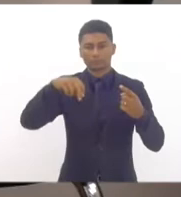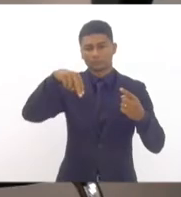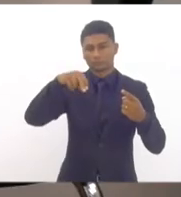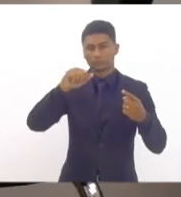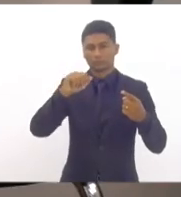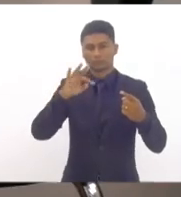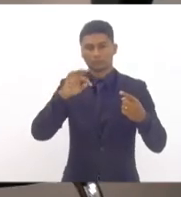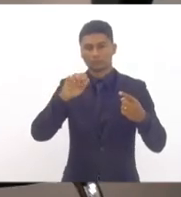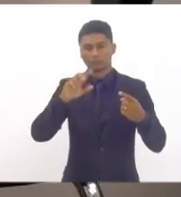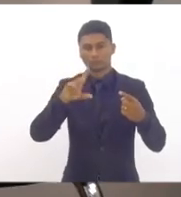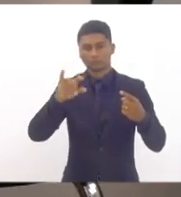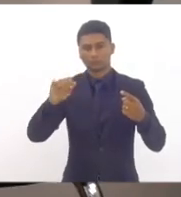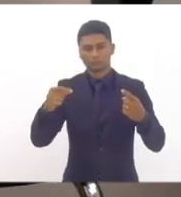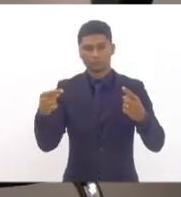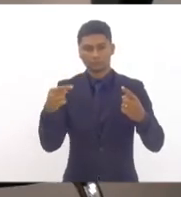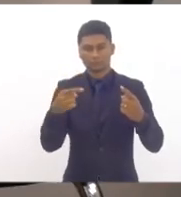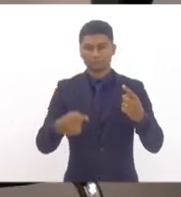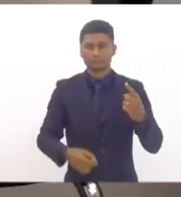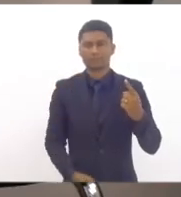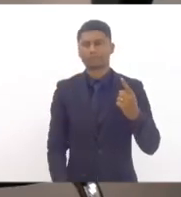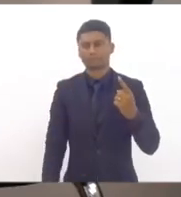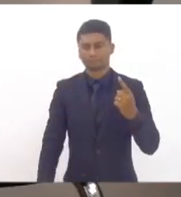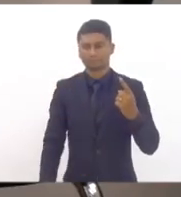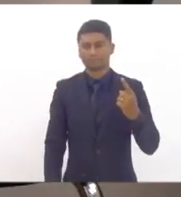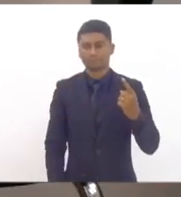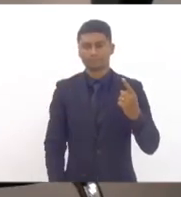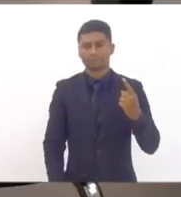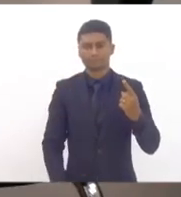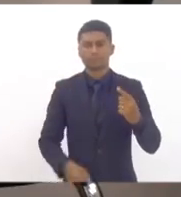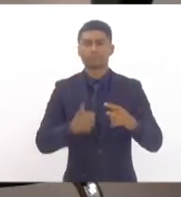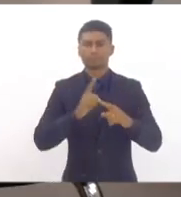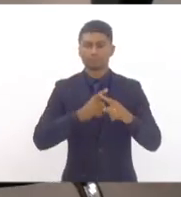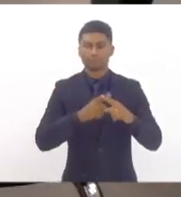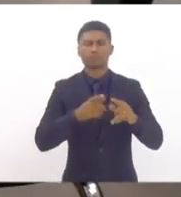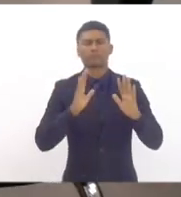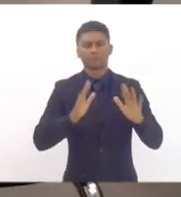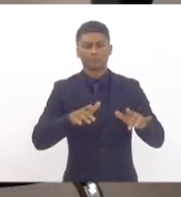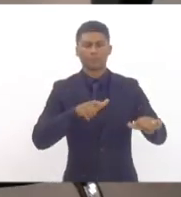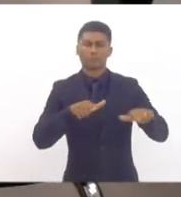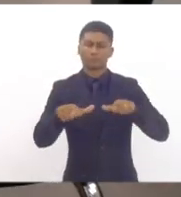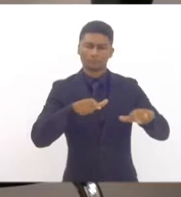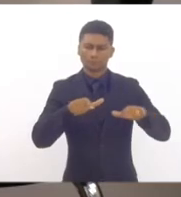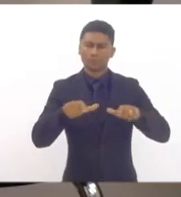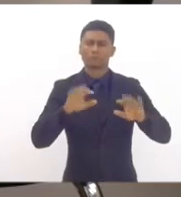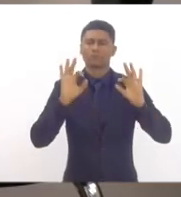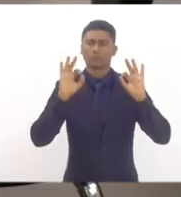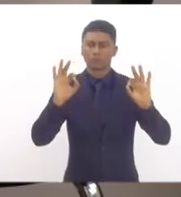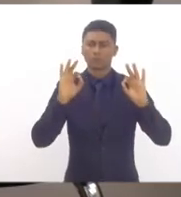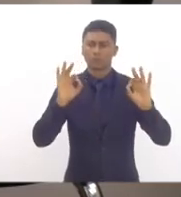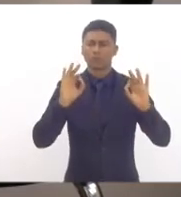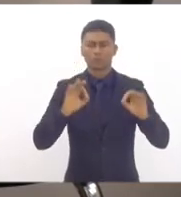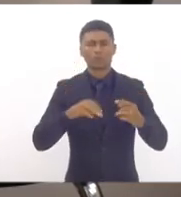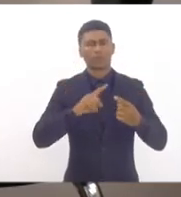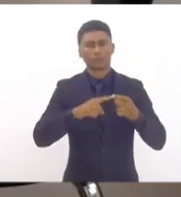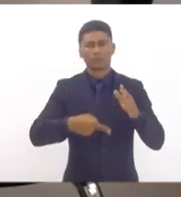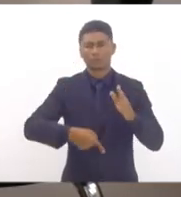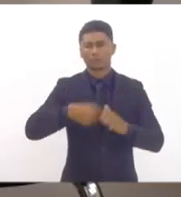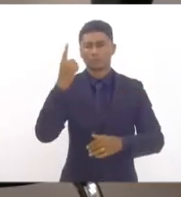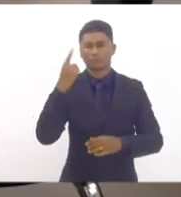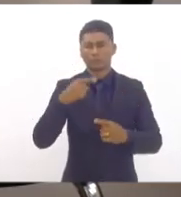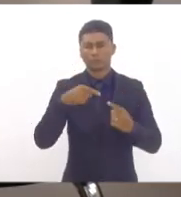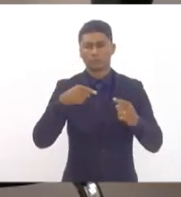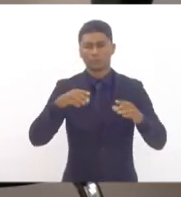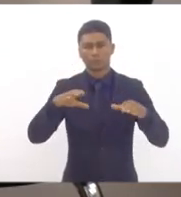Natália Ferreira Damasio, pela atual condução, que faz do seu mandato, né, do seu primeiro mandato como integrante